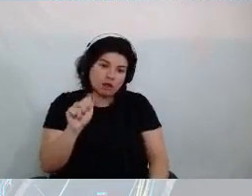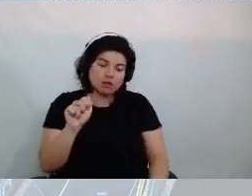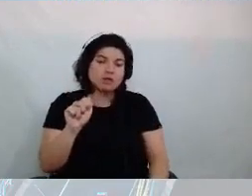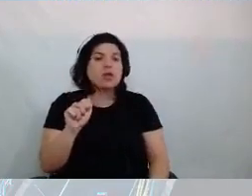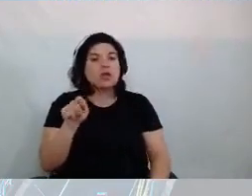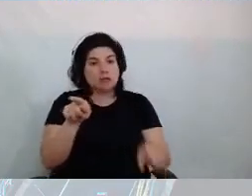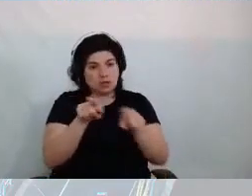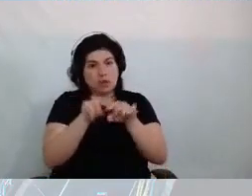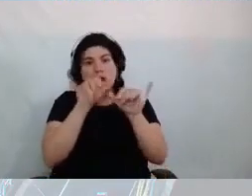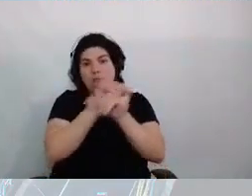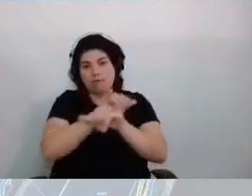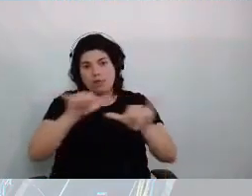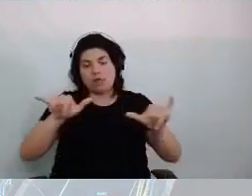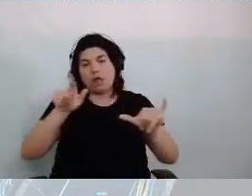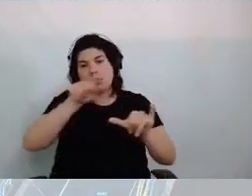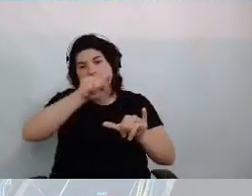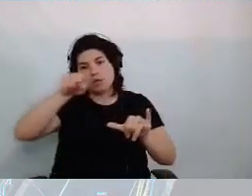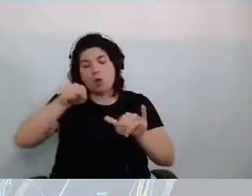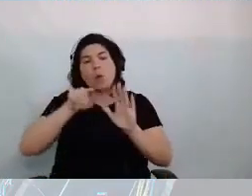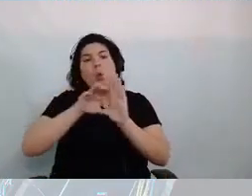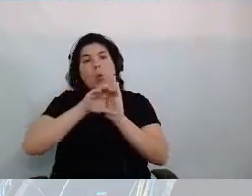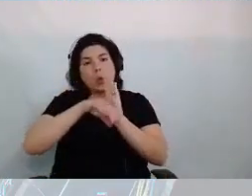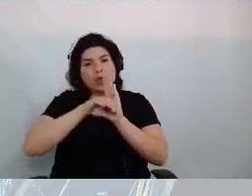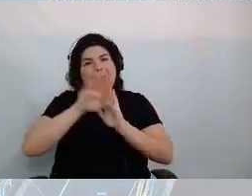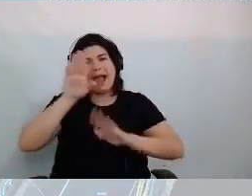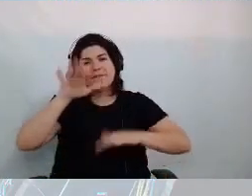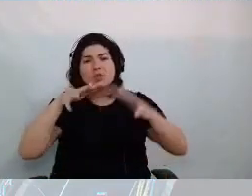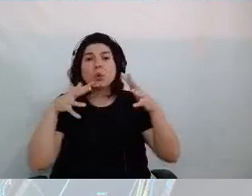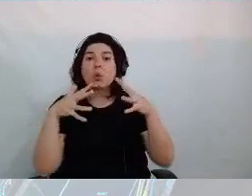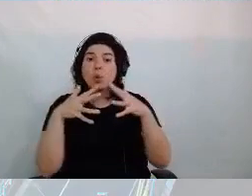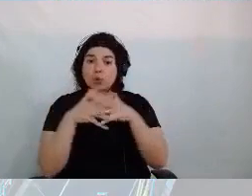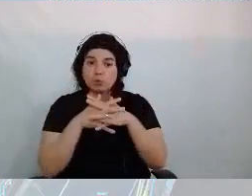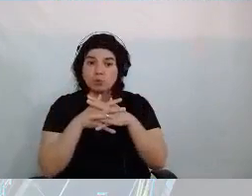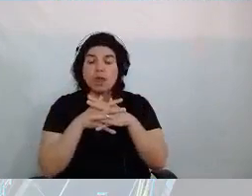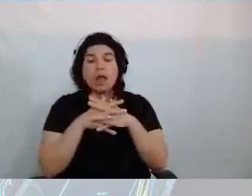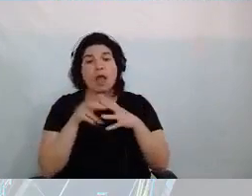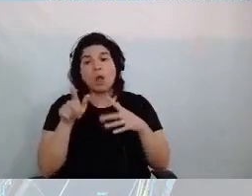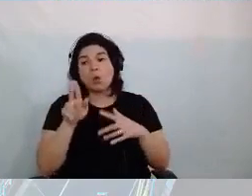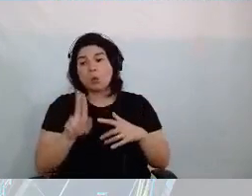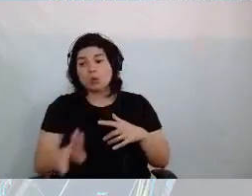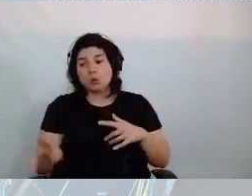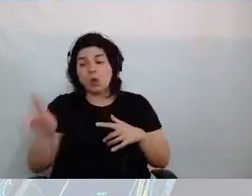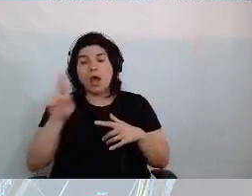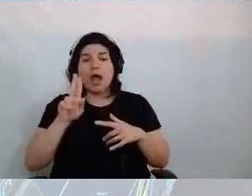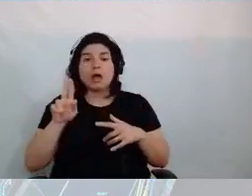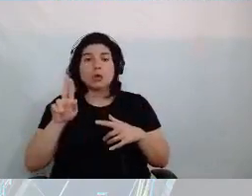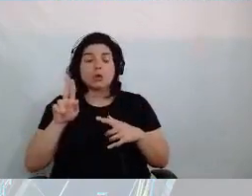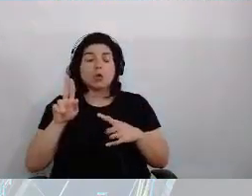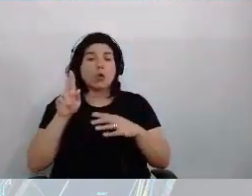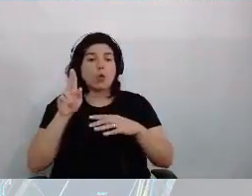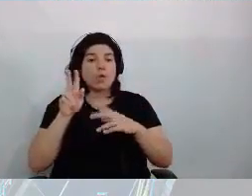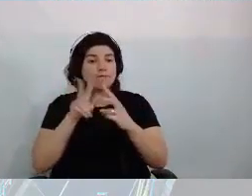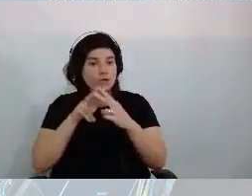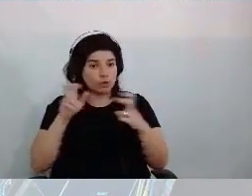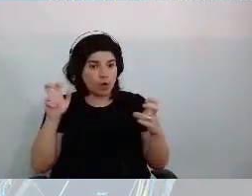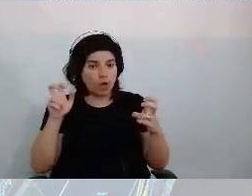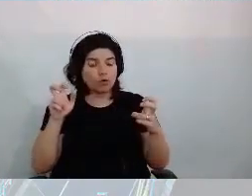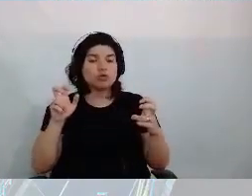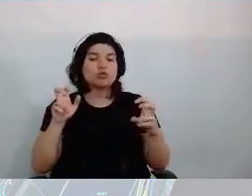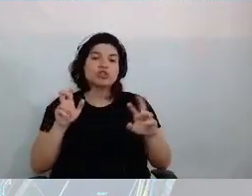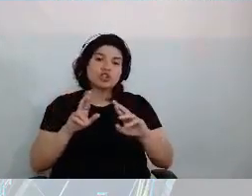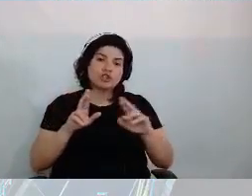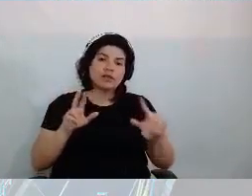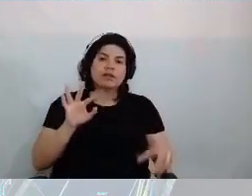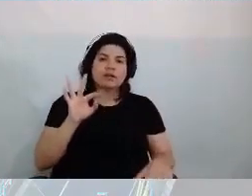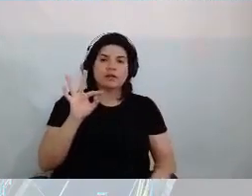um conceito também que a gente confunde um pouco, de usuários virtuais versus threads. Então, quando eu falo de uma